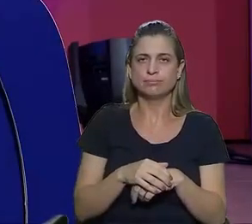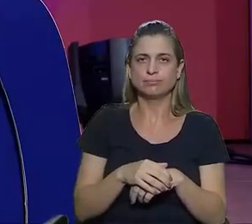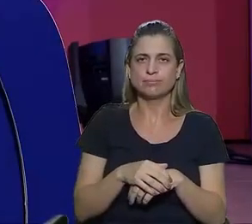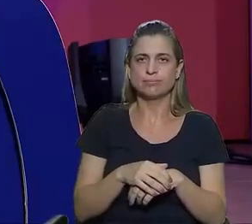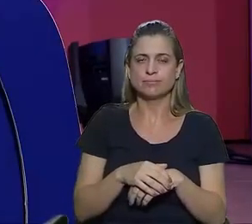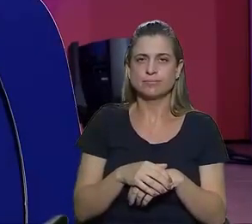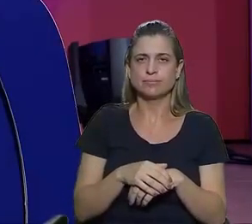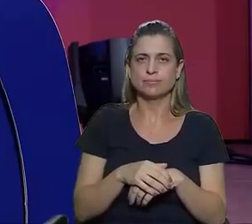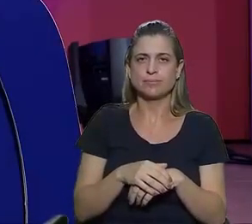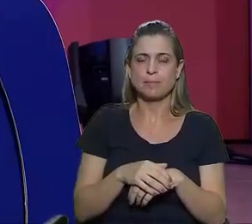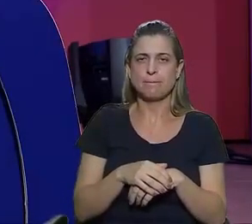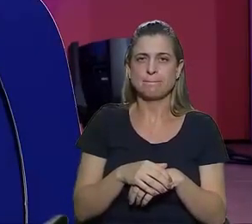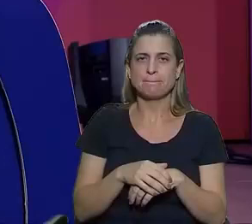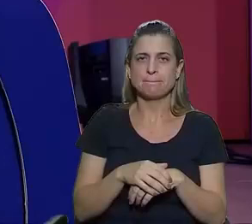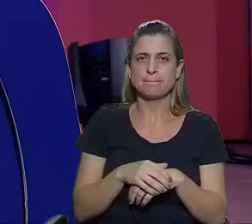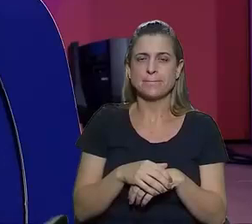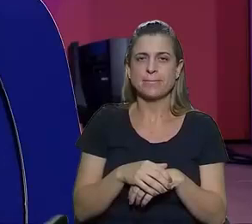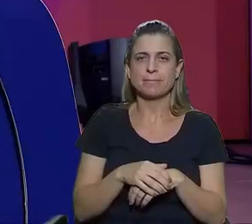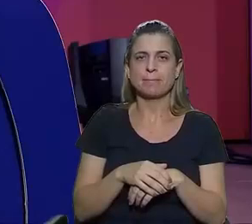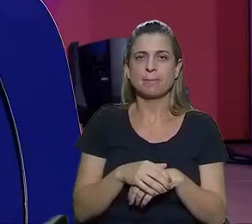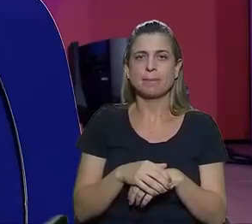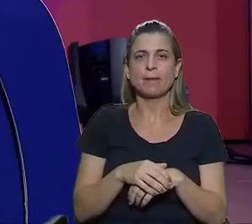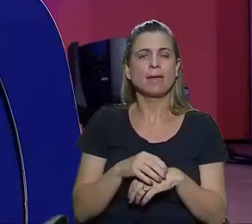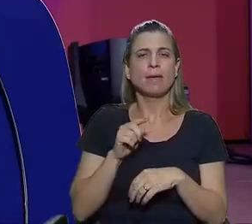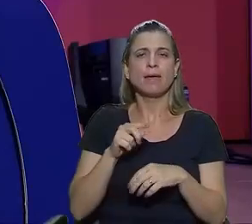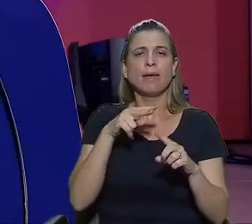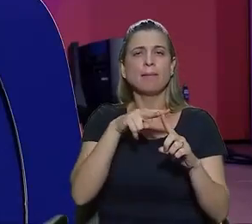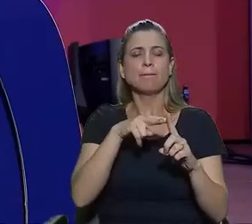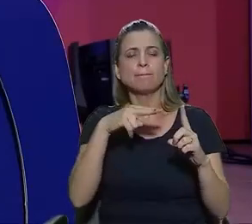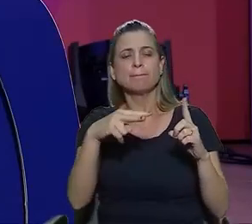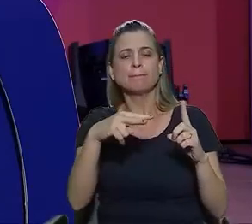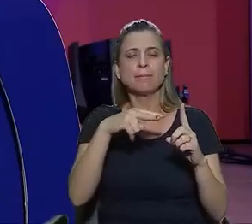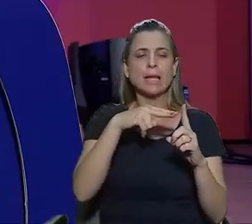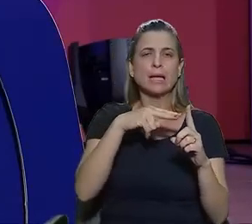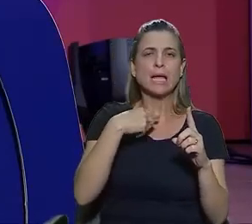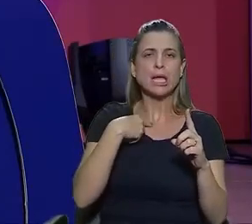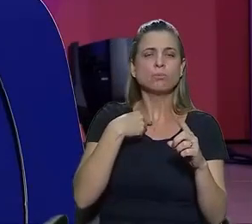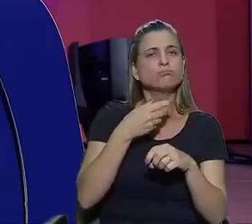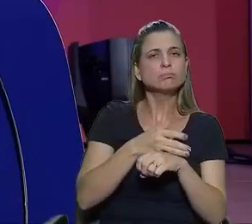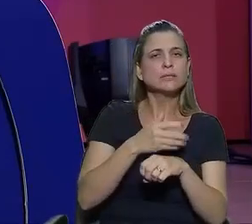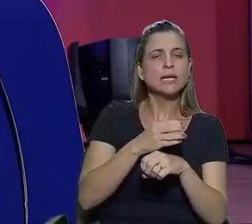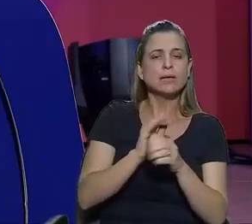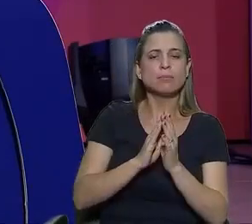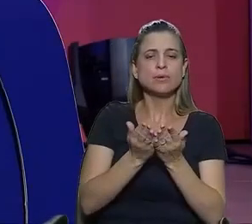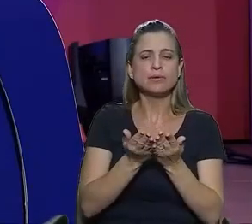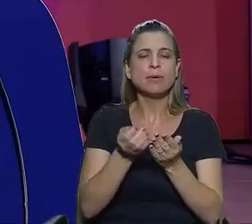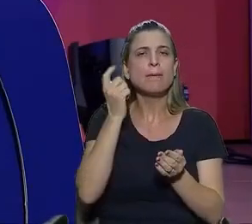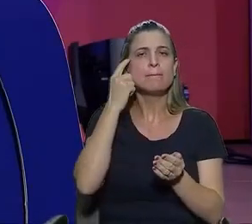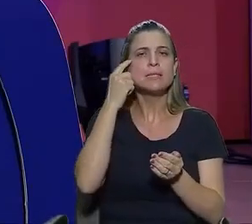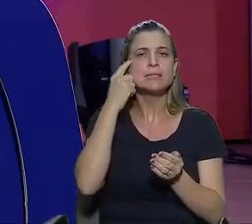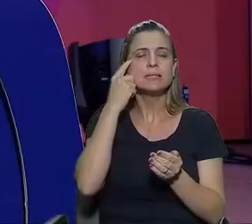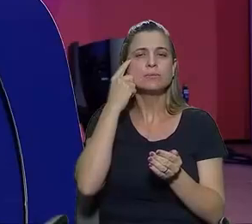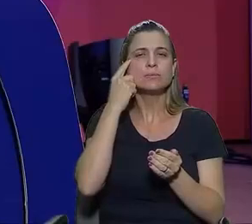É com essa perspectiva que eu lido com o espaço nos meus livros. Então, pensando no Beijo na Parede, no meu primeiro